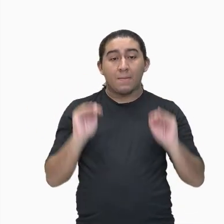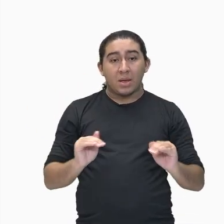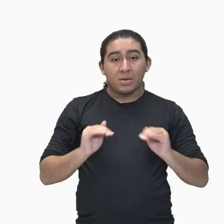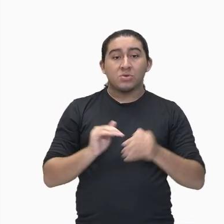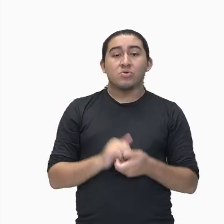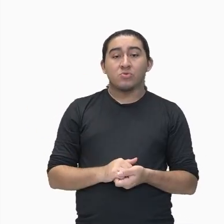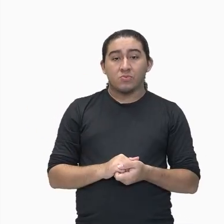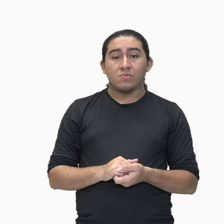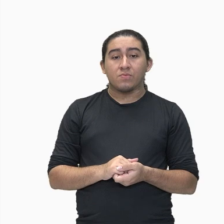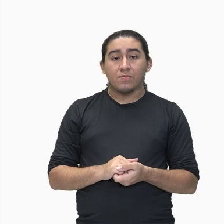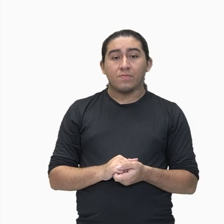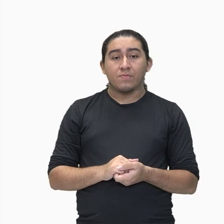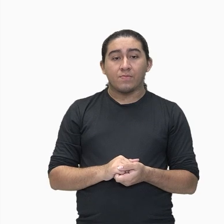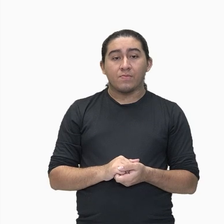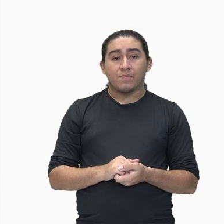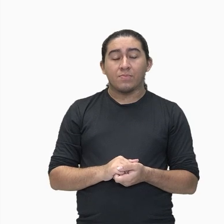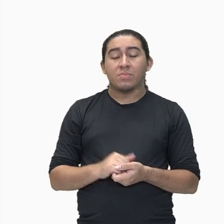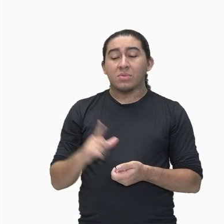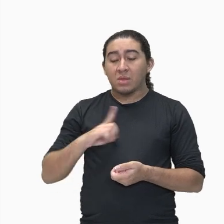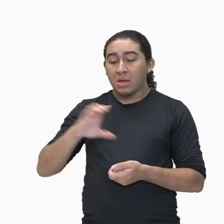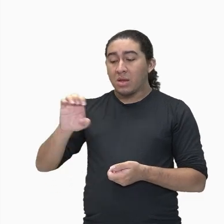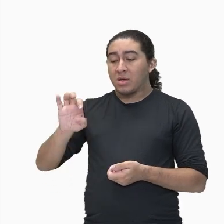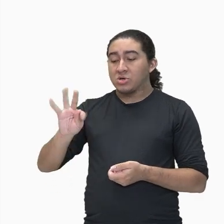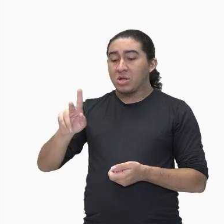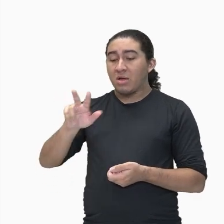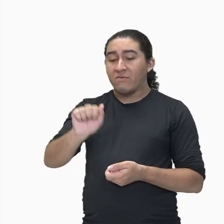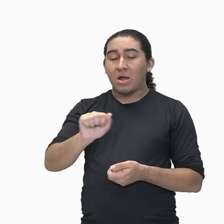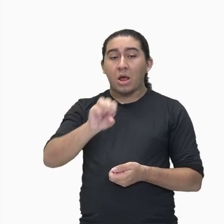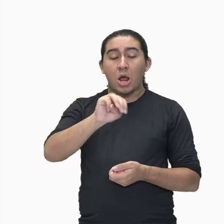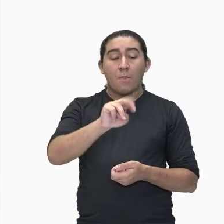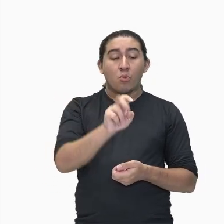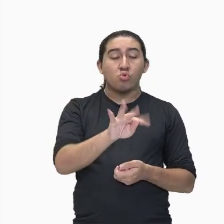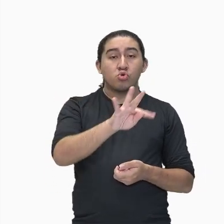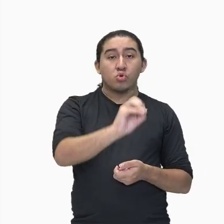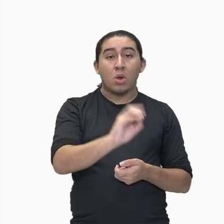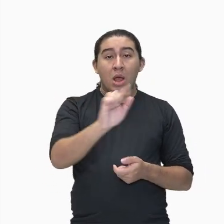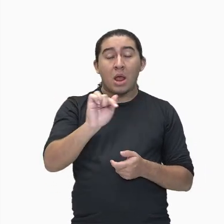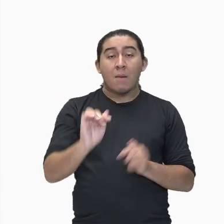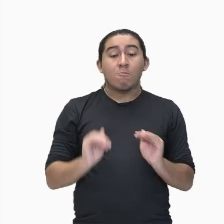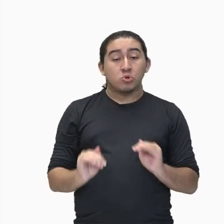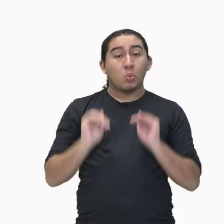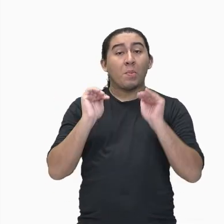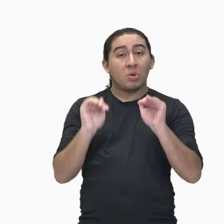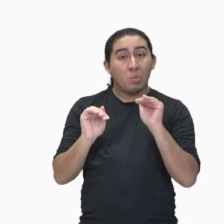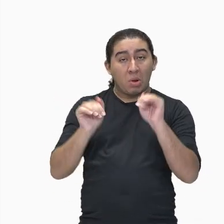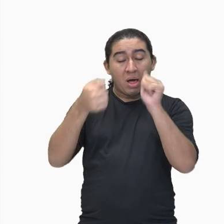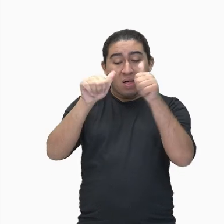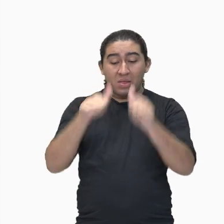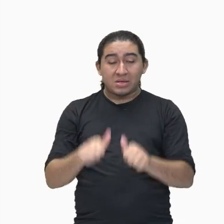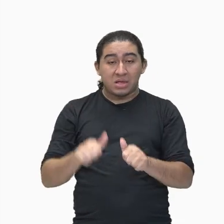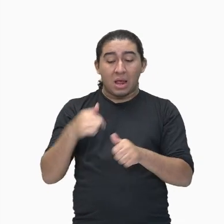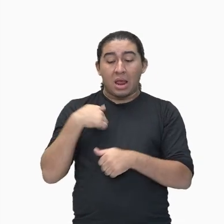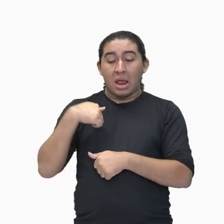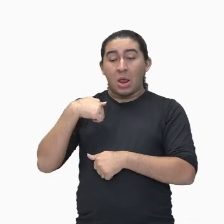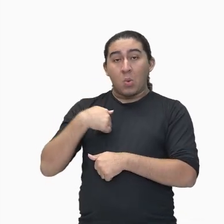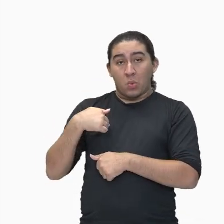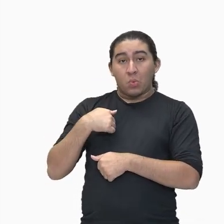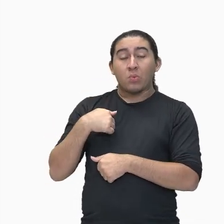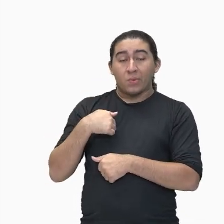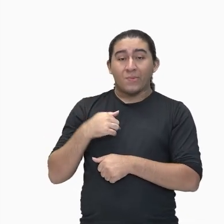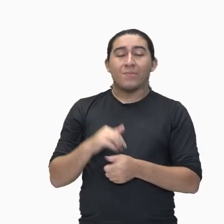muito bobo, e é superior analítico. Eu estava muito